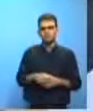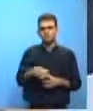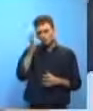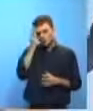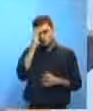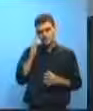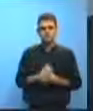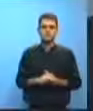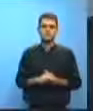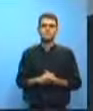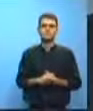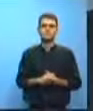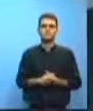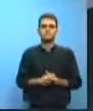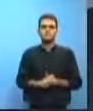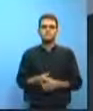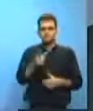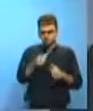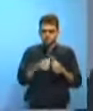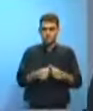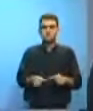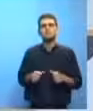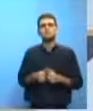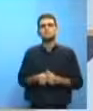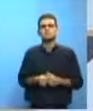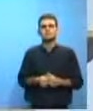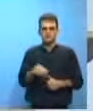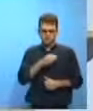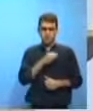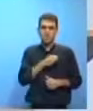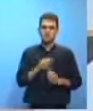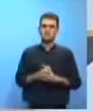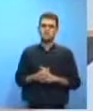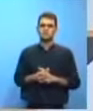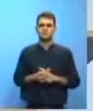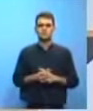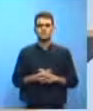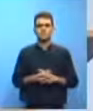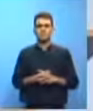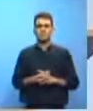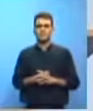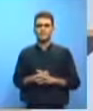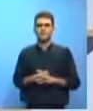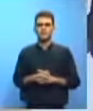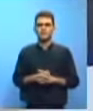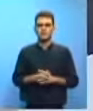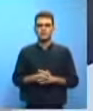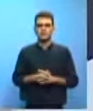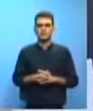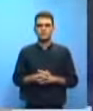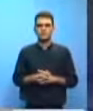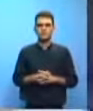Filho, o pecado que vocês estão cometendo dentro da casa de vocês, eu não sei nem se tem saída, é o pior de todos os pecados. Então, pelo amor de Deus, o senhor fala lá que